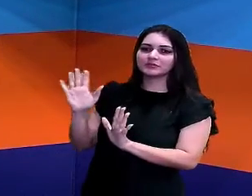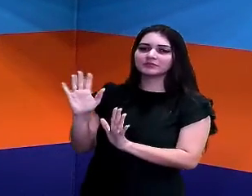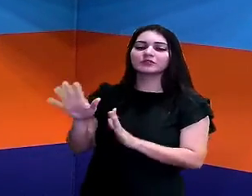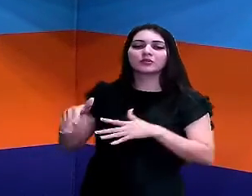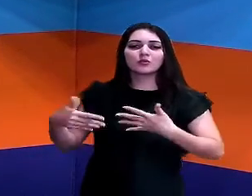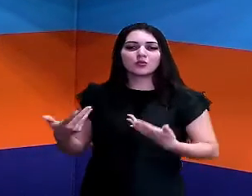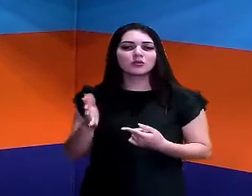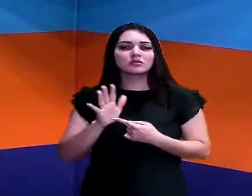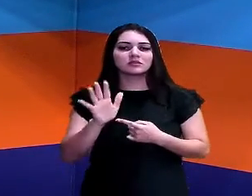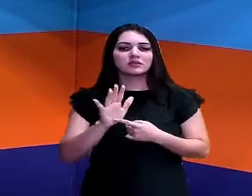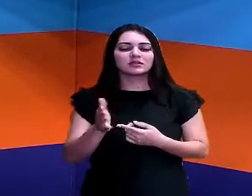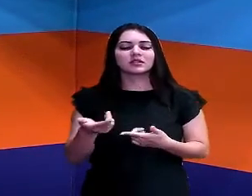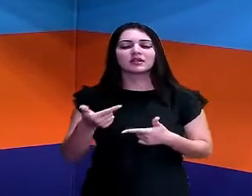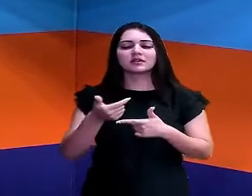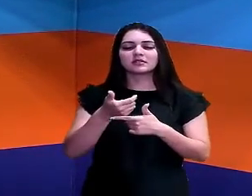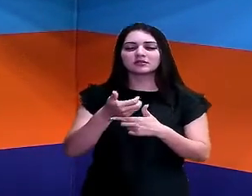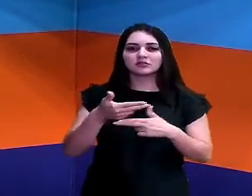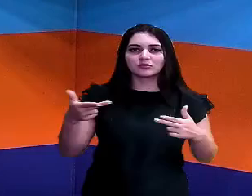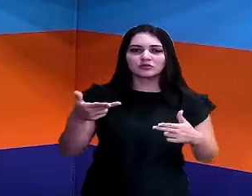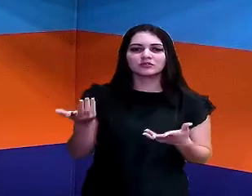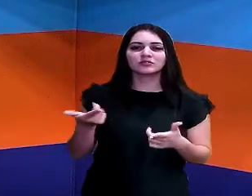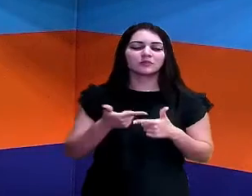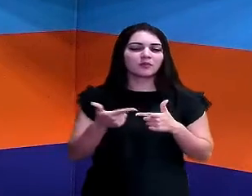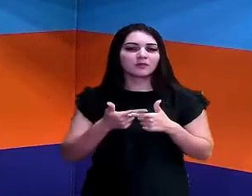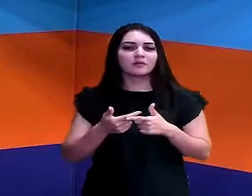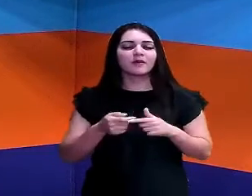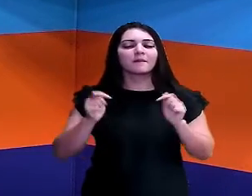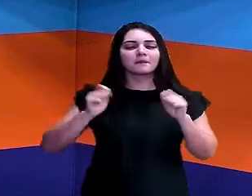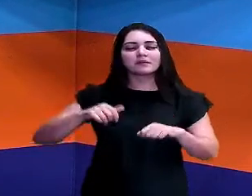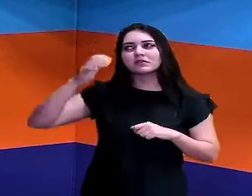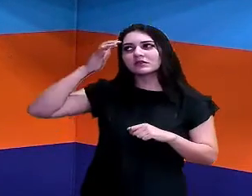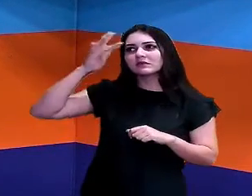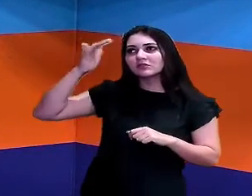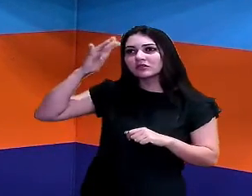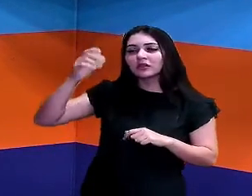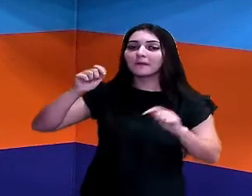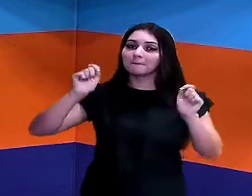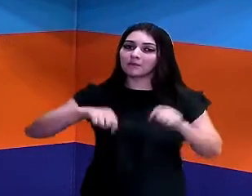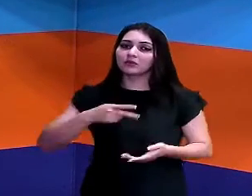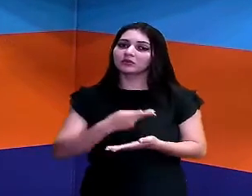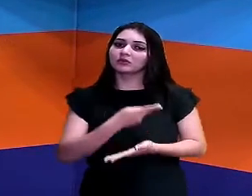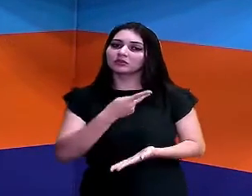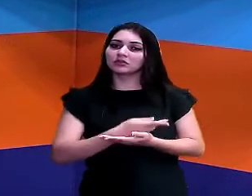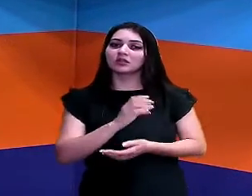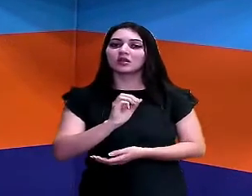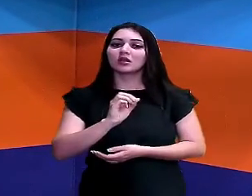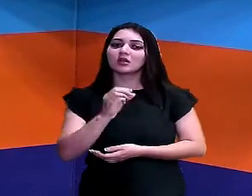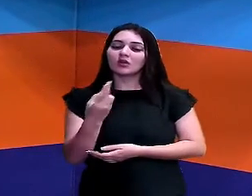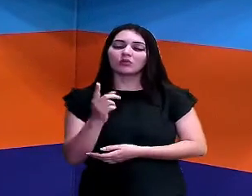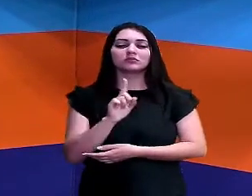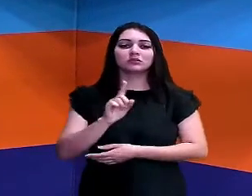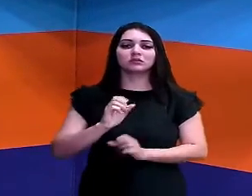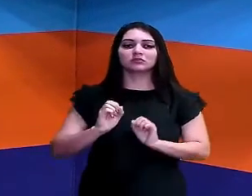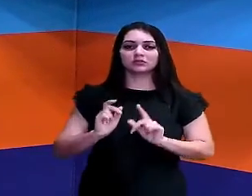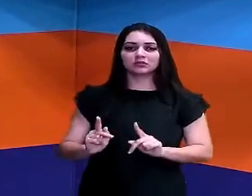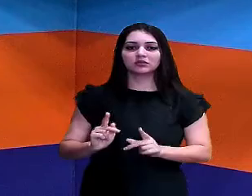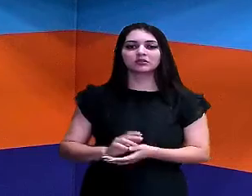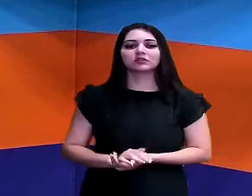a gente apresentar as situações, eu preciso que você imagine se aquilo pode acontecer ou não, tá